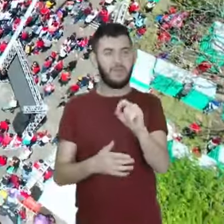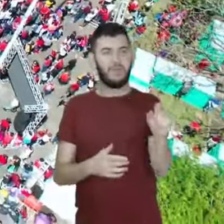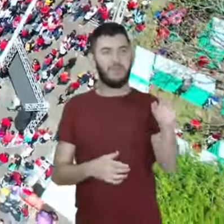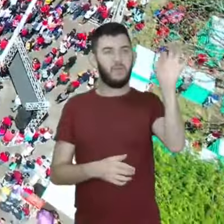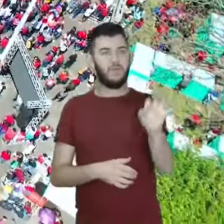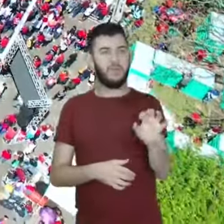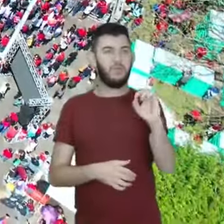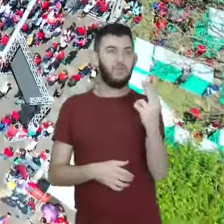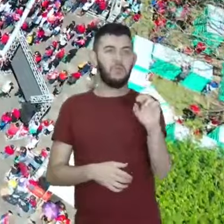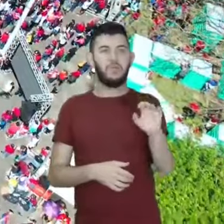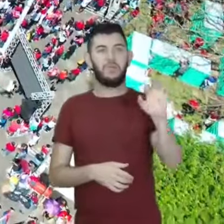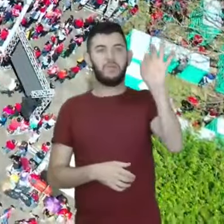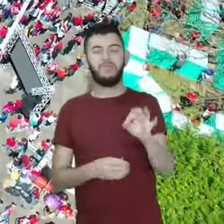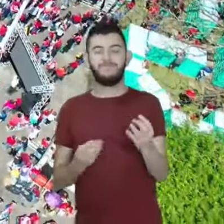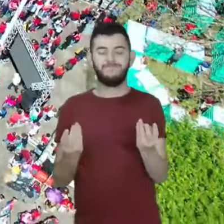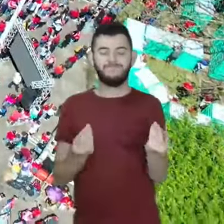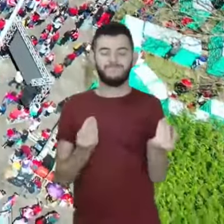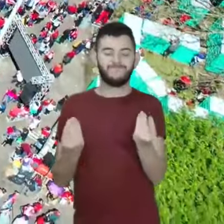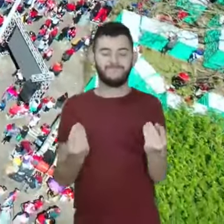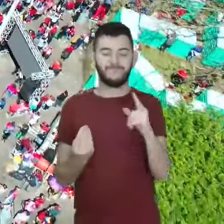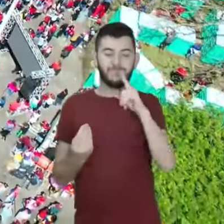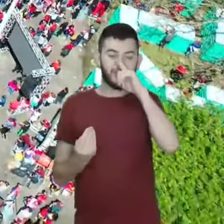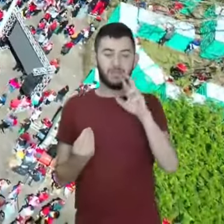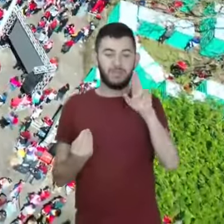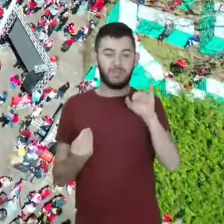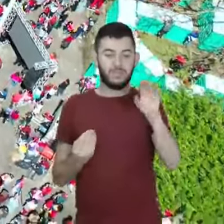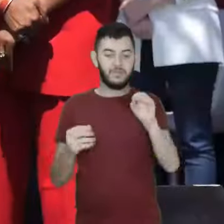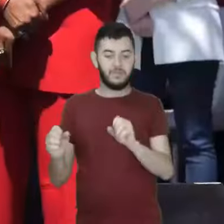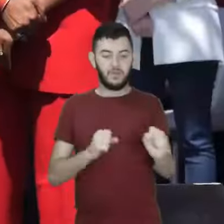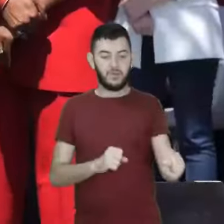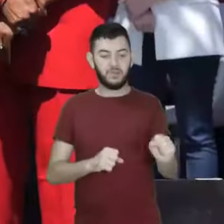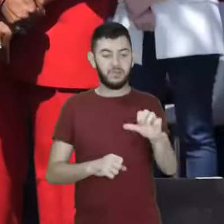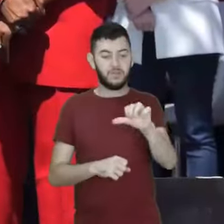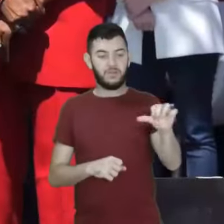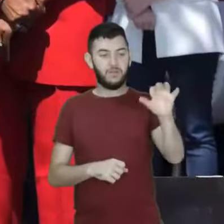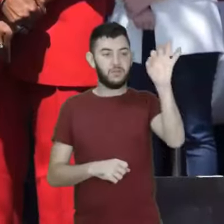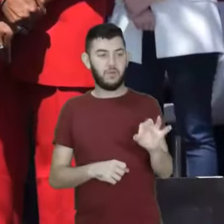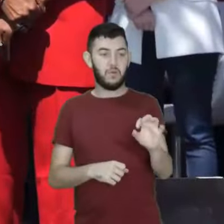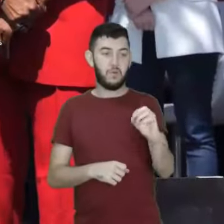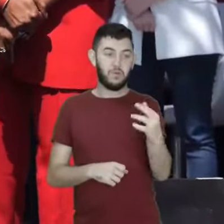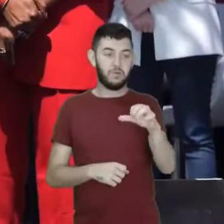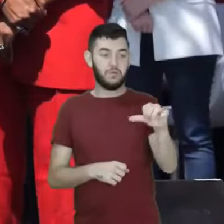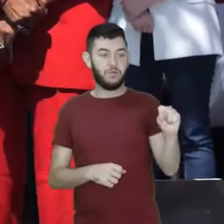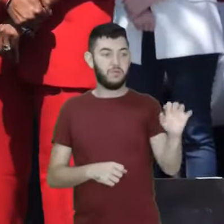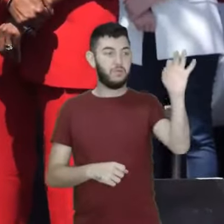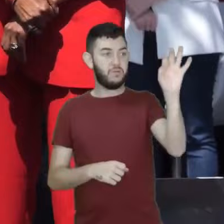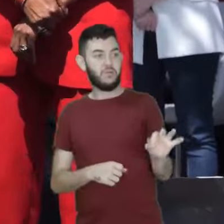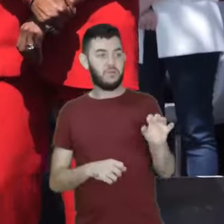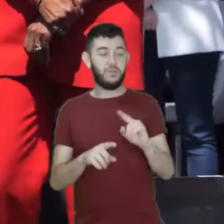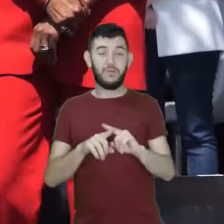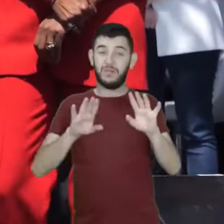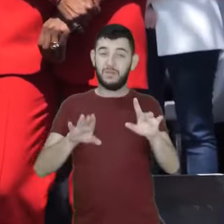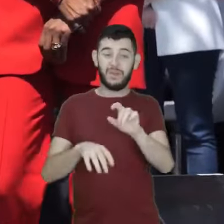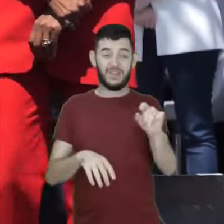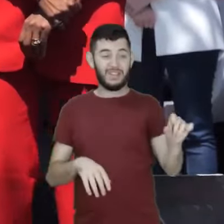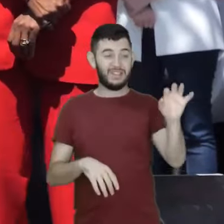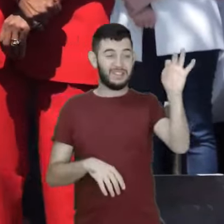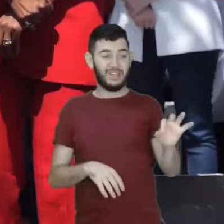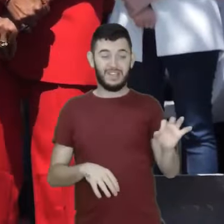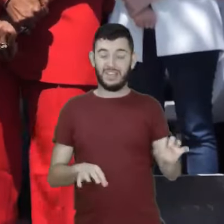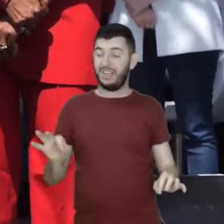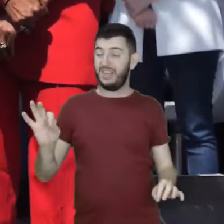ter 99, porque pode ter 98. Entre 100 e nada, nós temos uma oportunidade